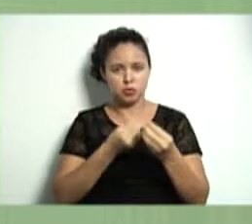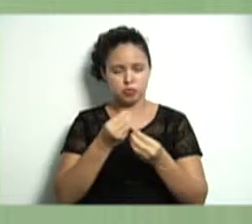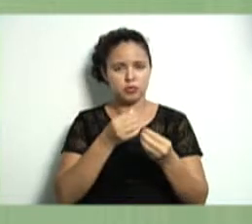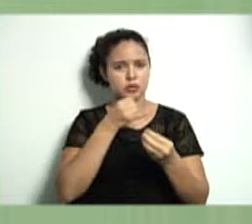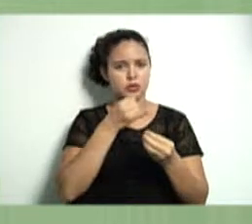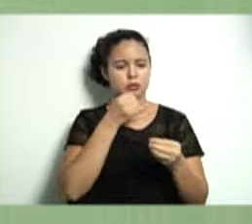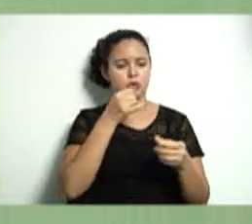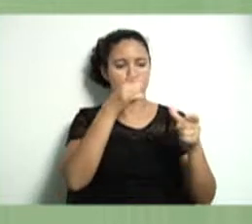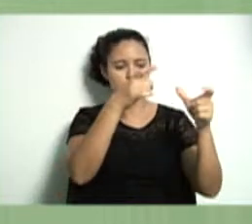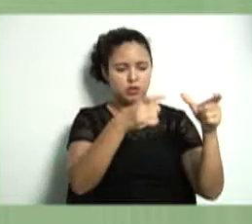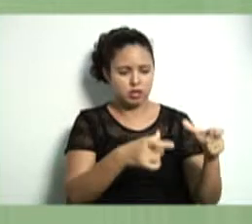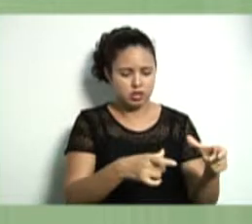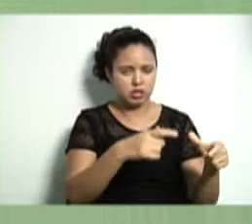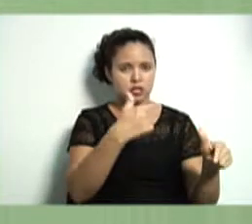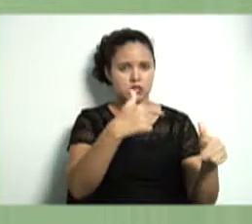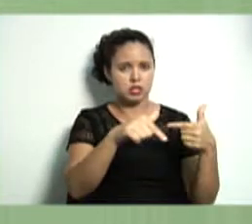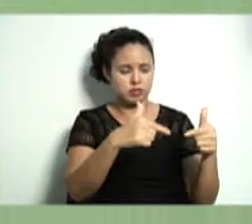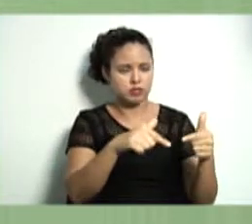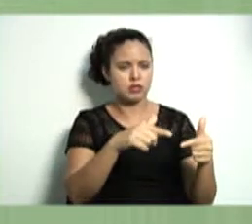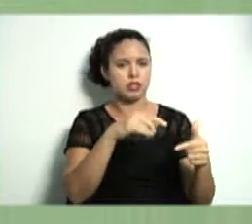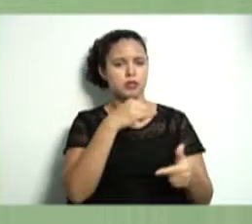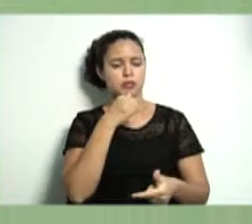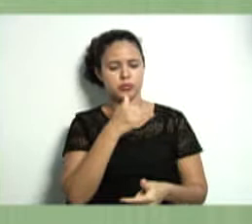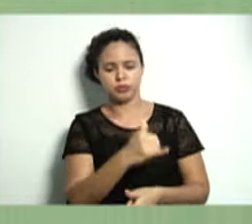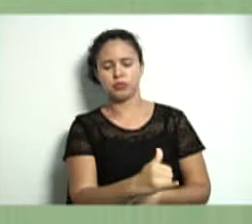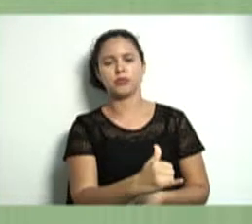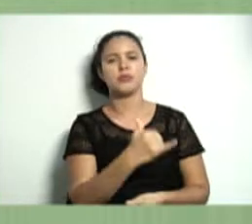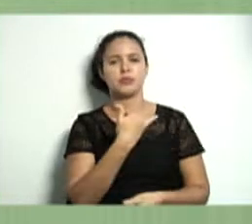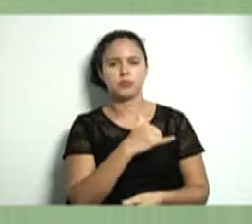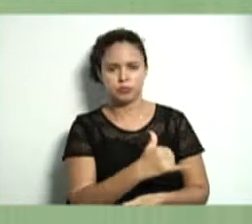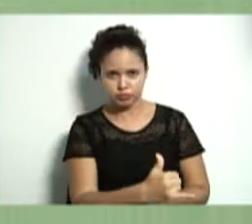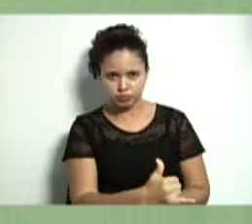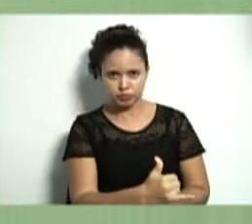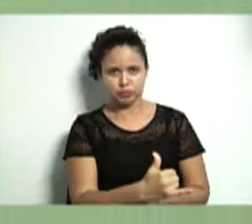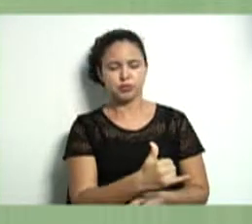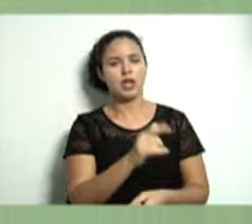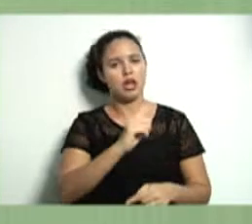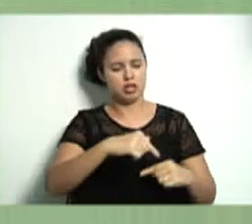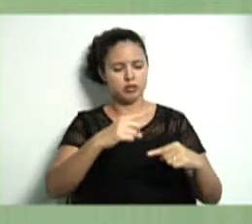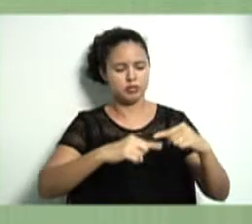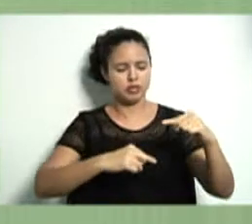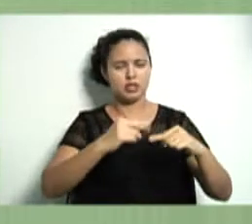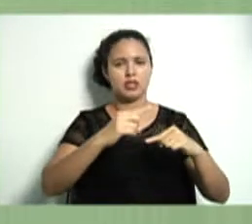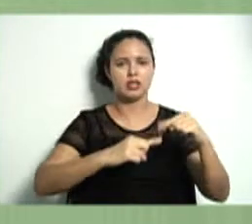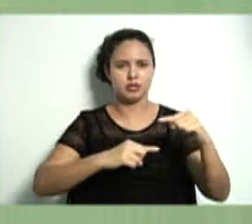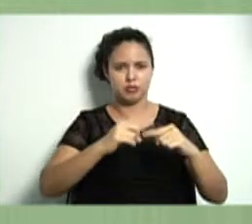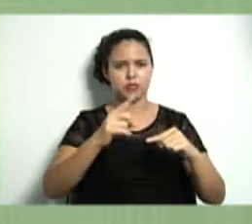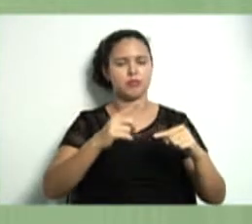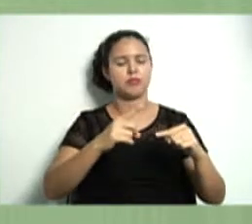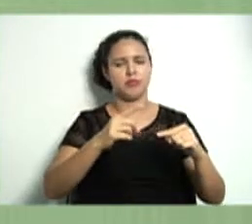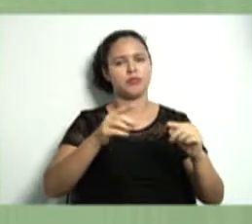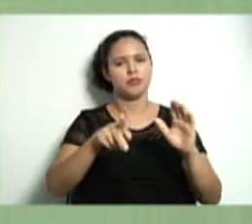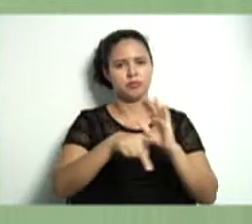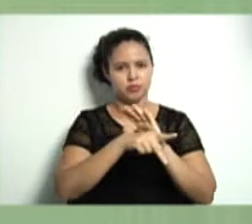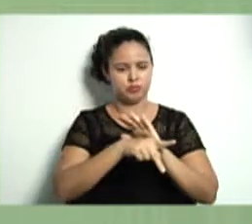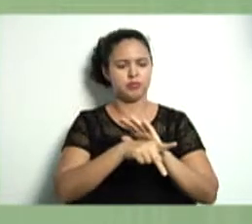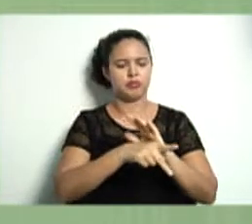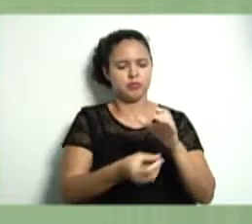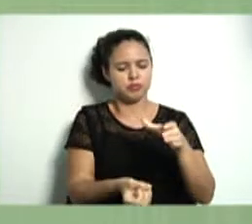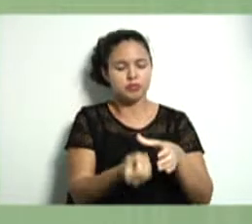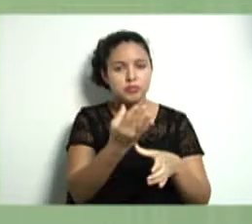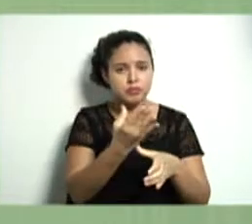local de trabalho e a energia elétrica que utilizamos como instrumentos de produção